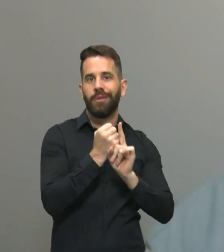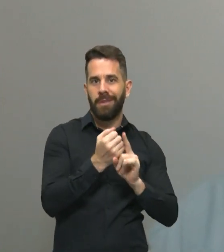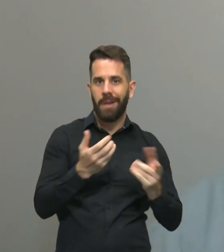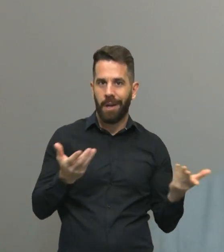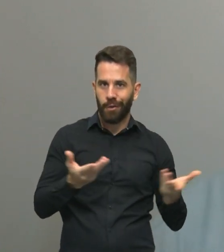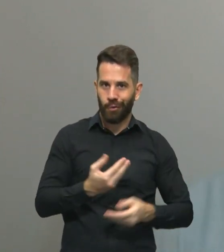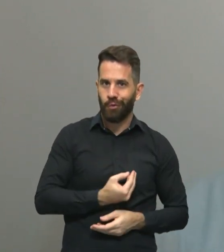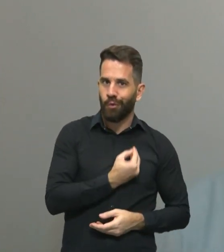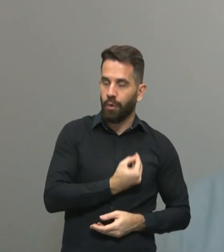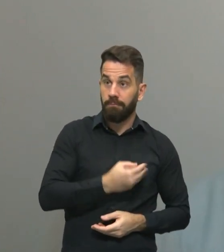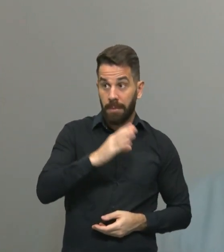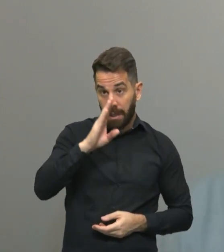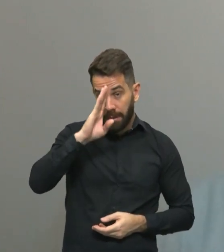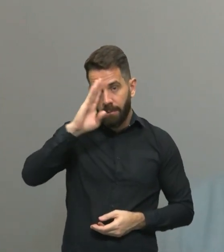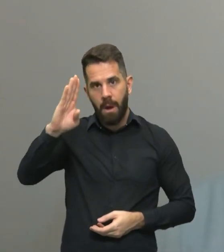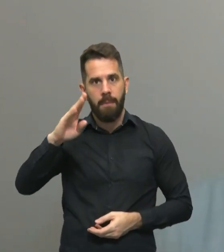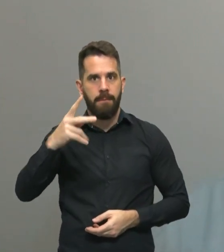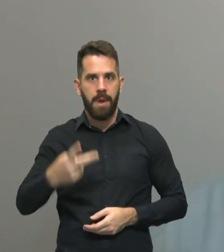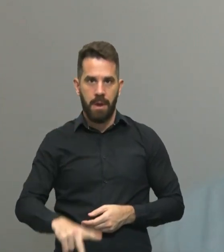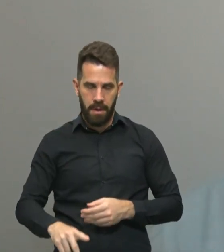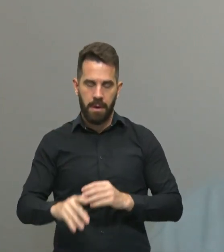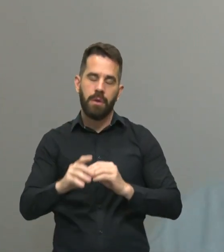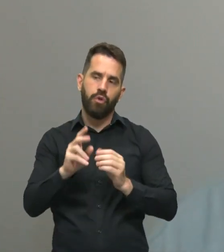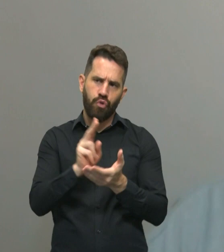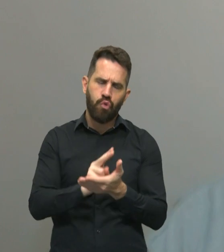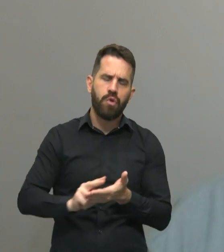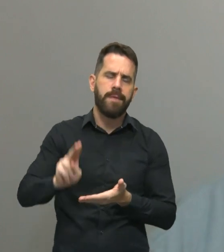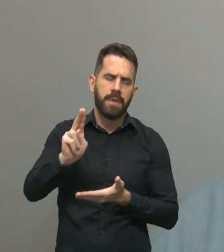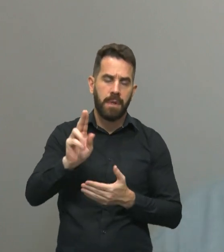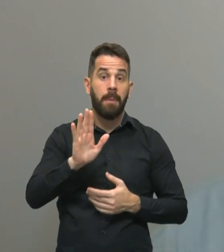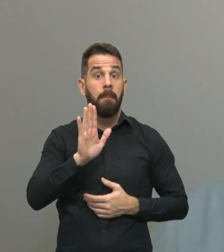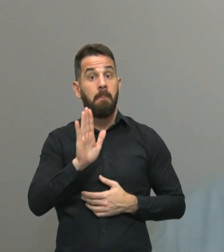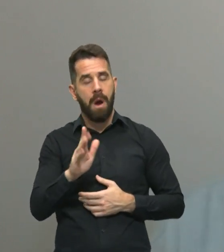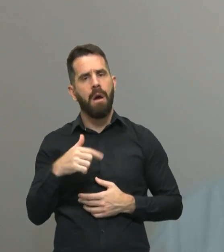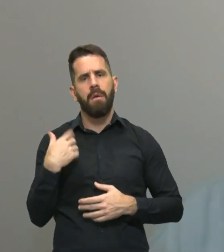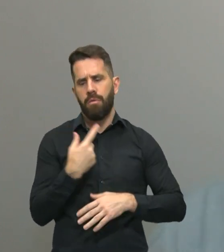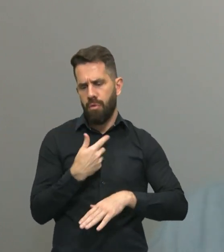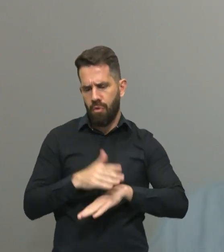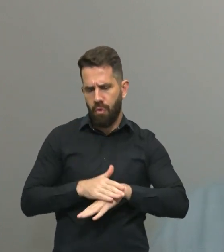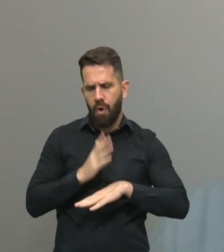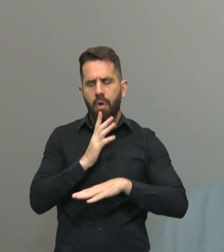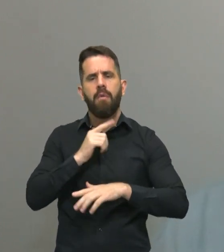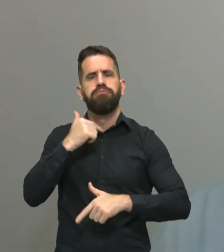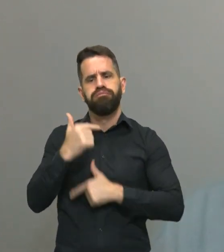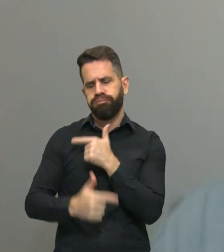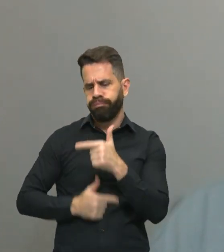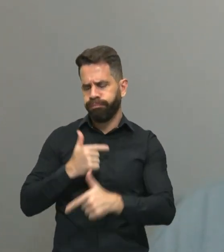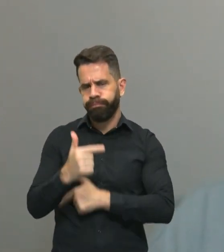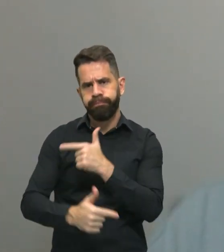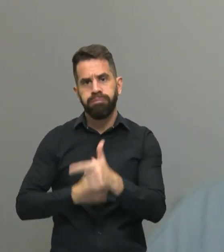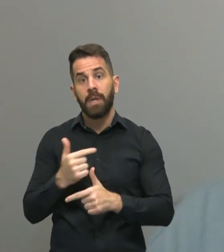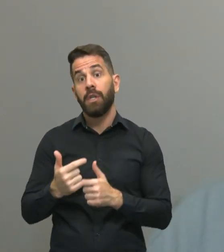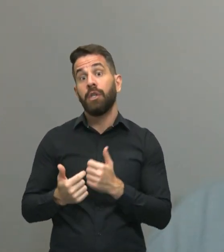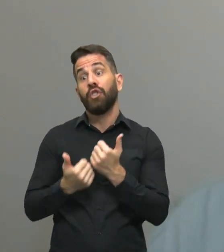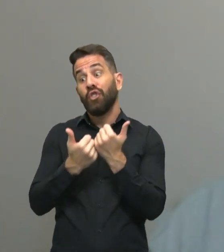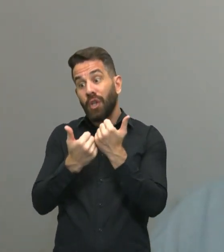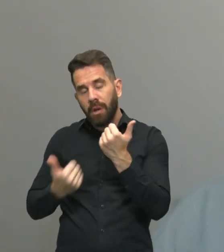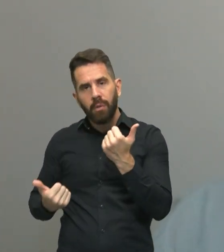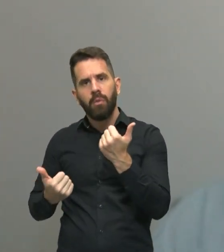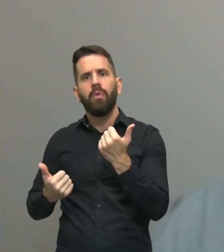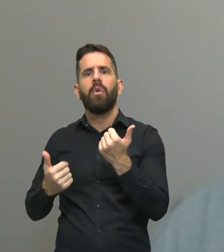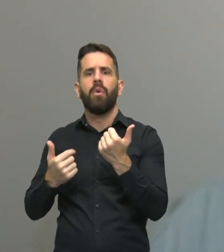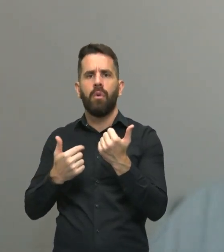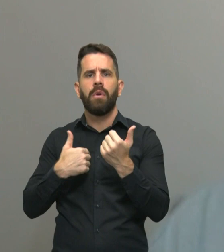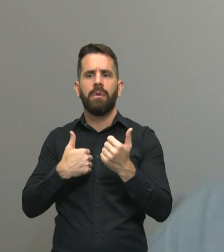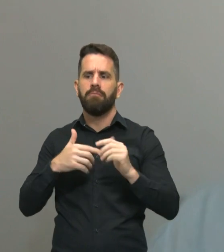universidade, mas nesse trabalho que nós fazemos aqui, nós trabalhamos muito, a nossa diretoria trabalha especificamente